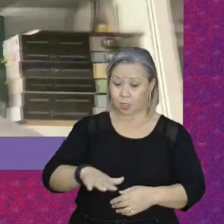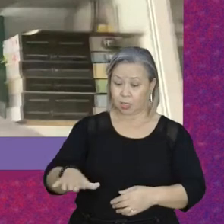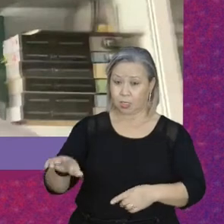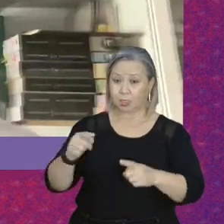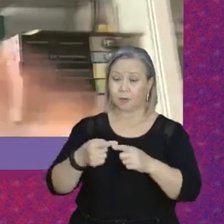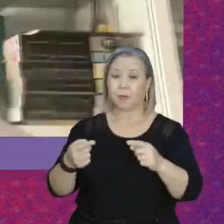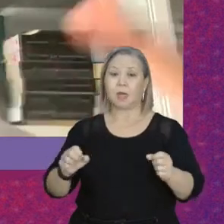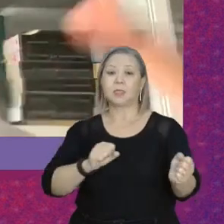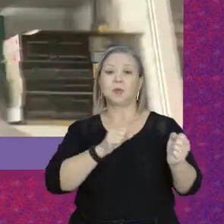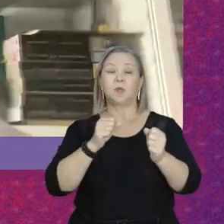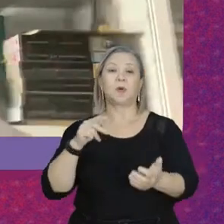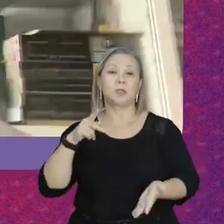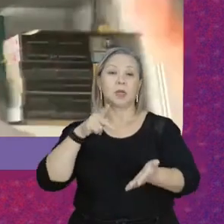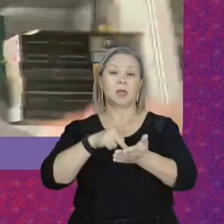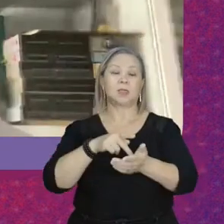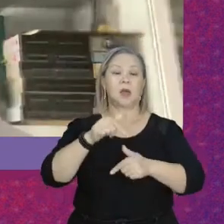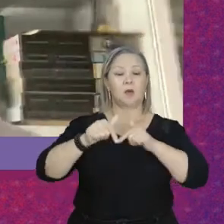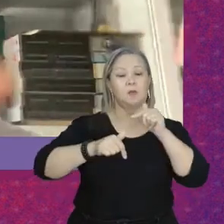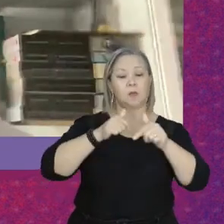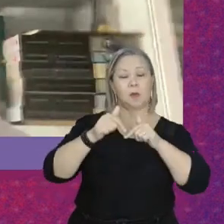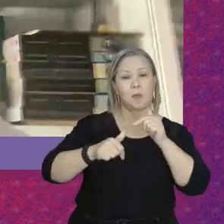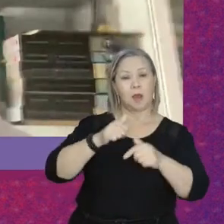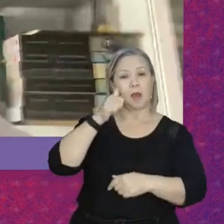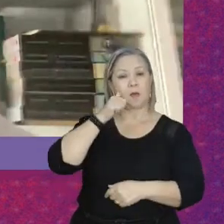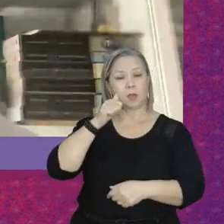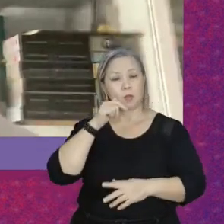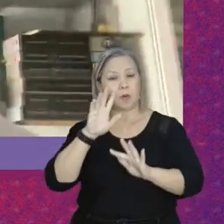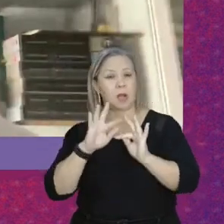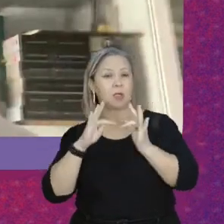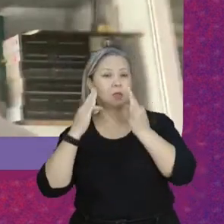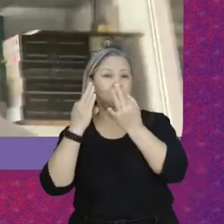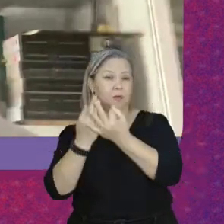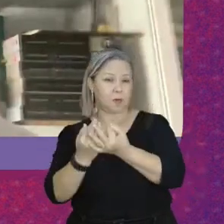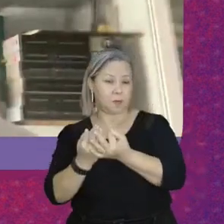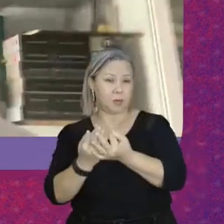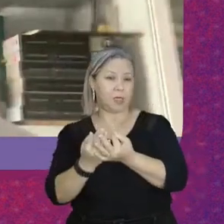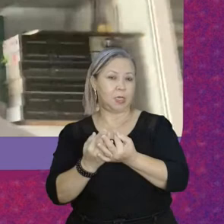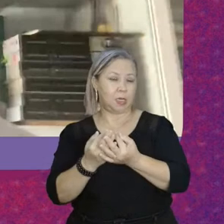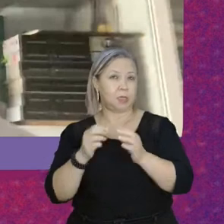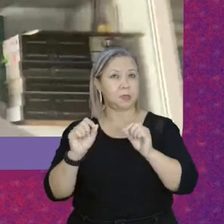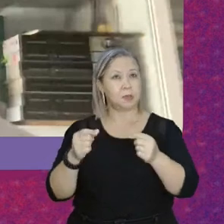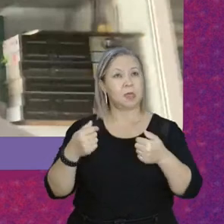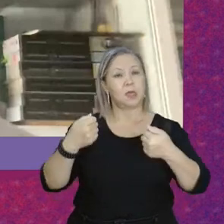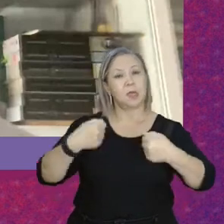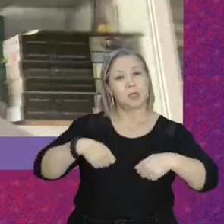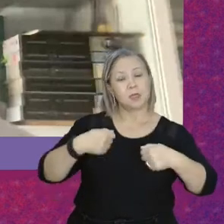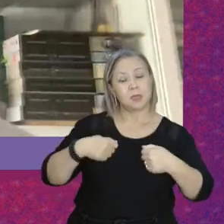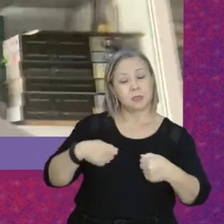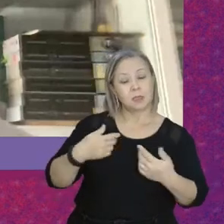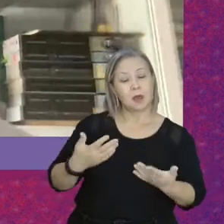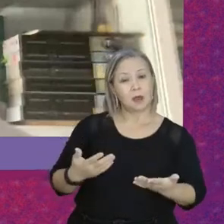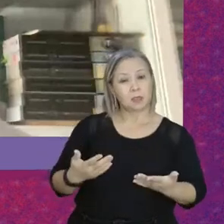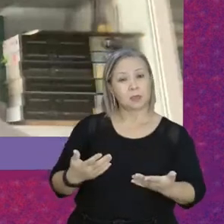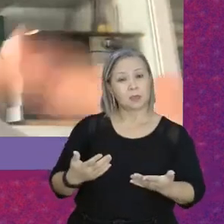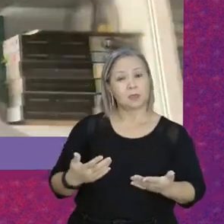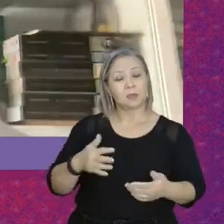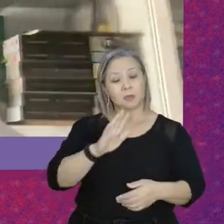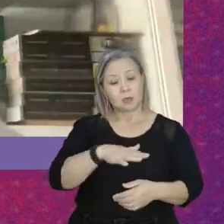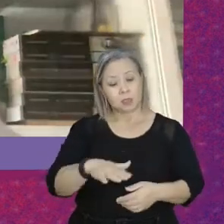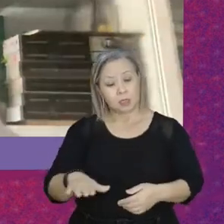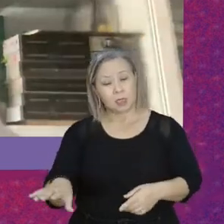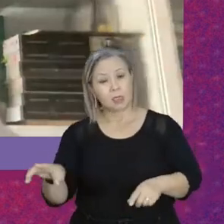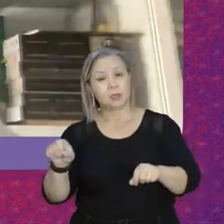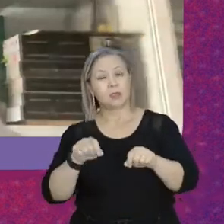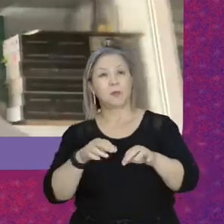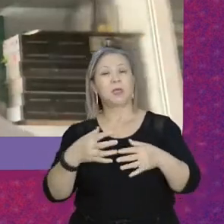que possam realizar o trabalho com as mulheres, com as famílias, em face das necessidades das crianças, mas também das condições de